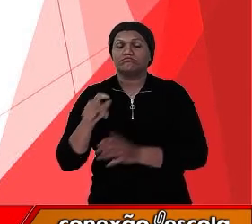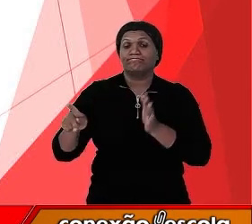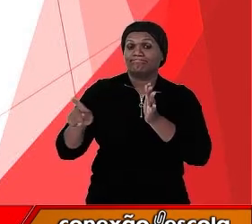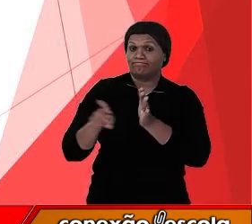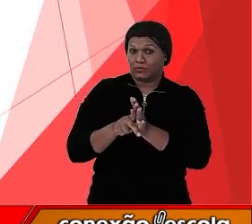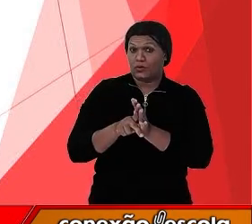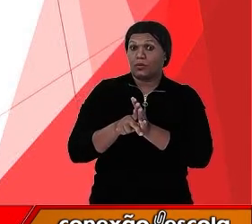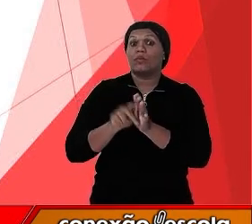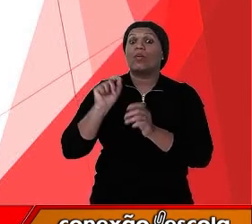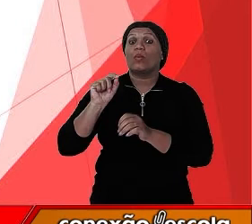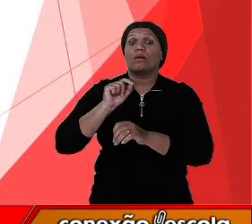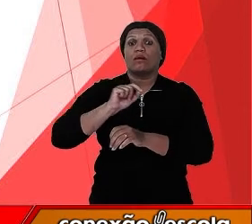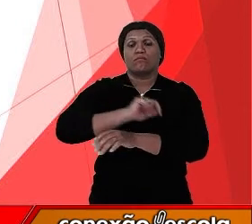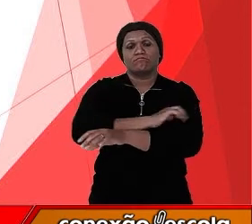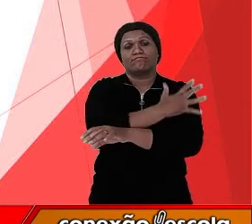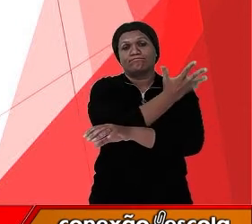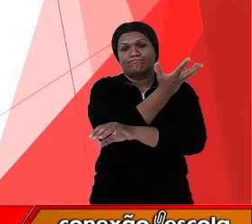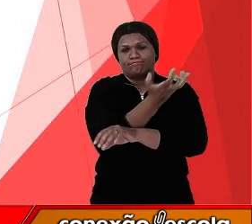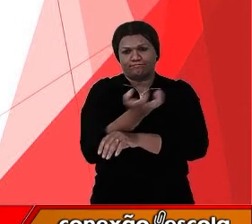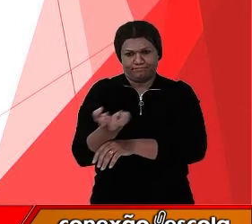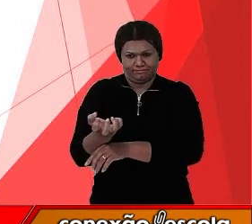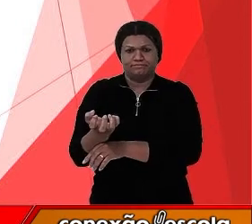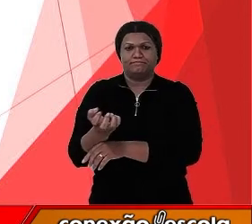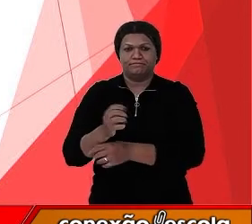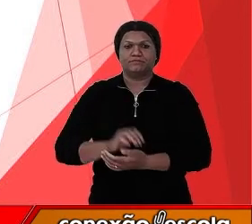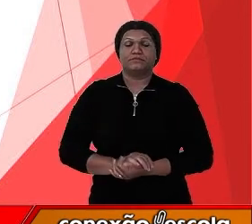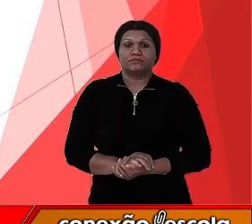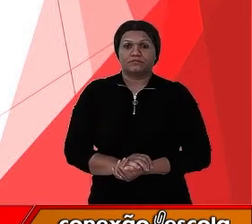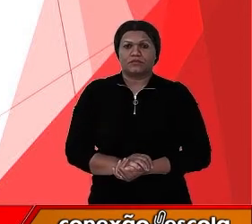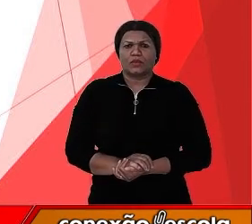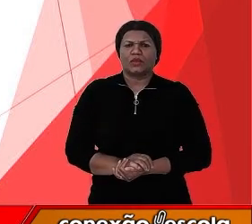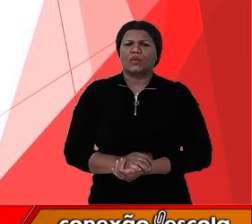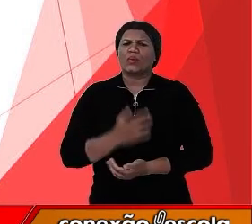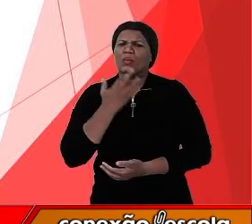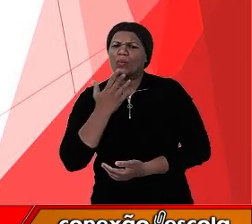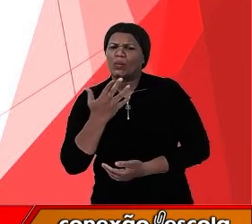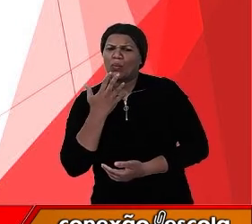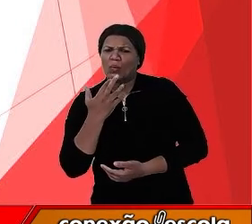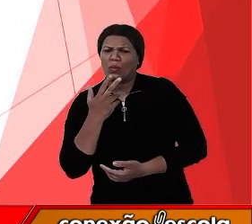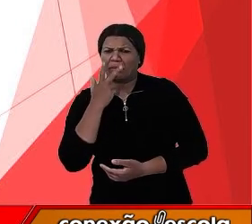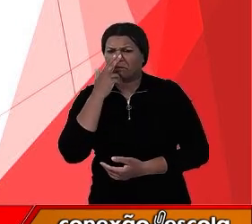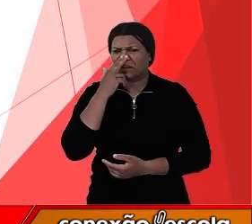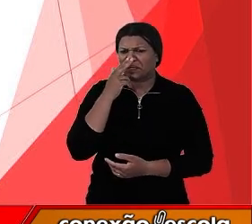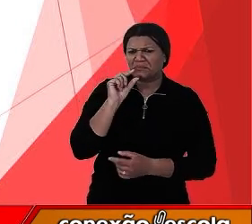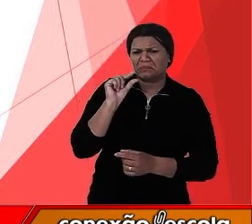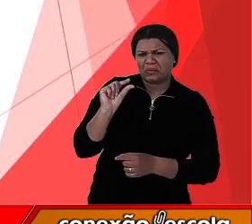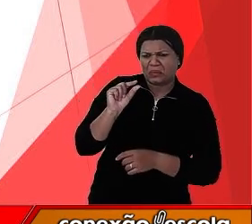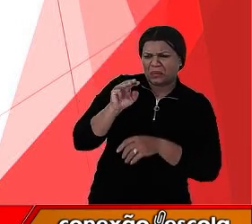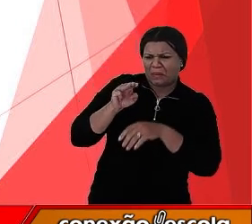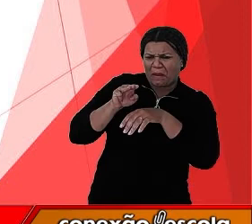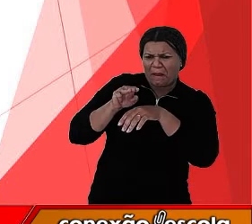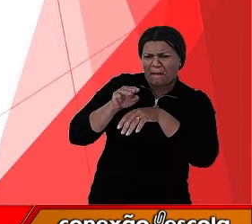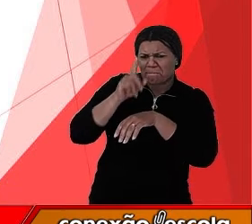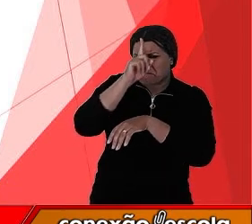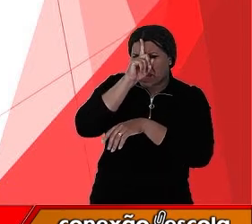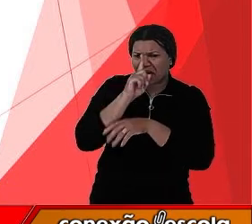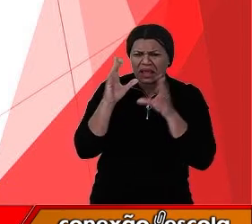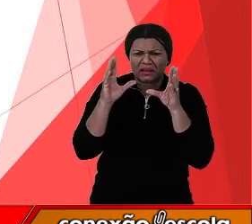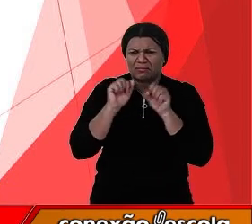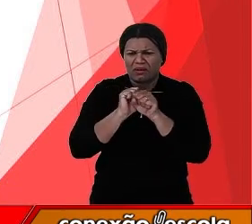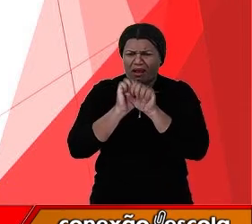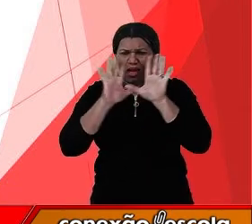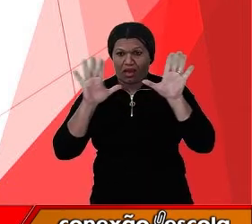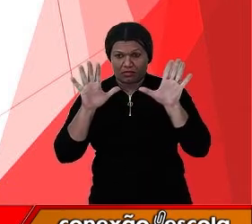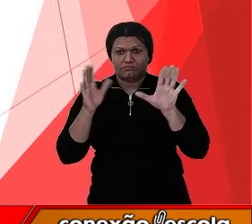morfoclimatico do Cerrado nessa cor aqui meu bege estou mais claro